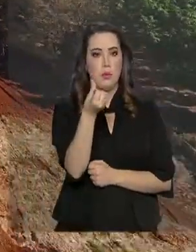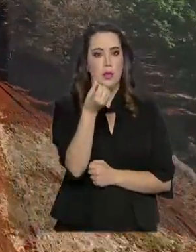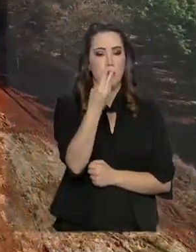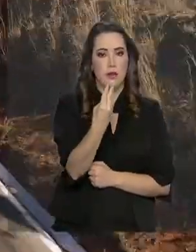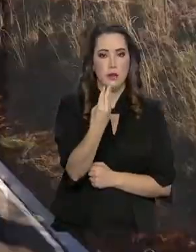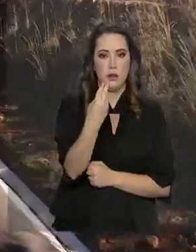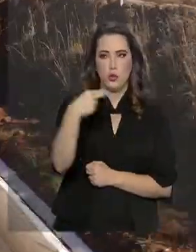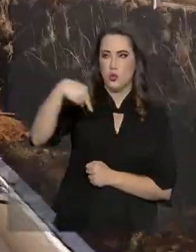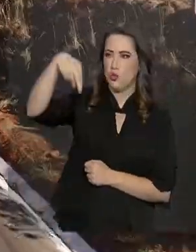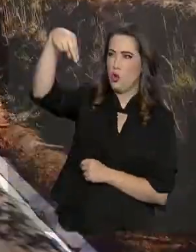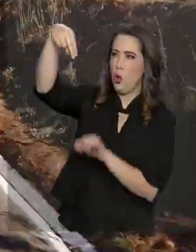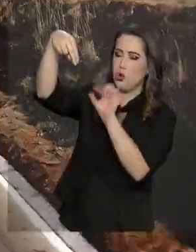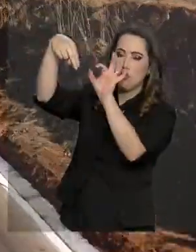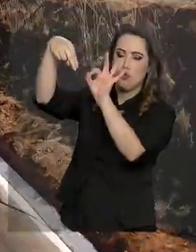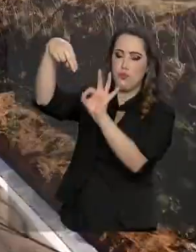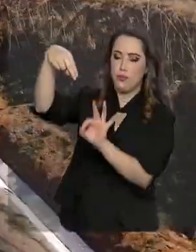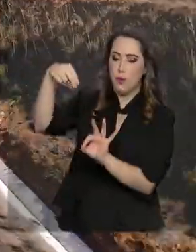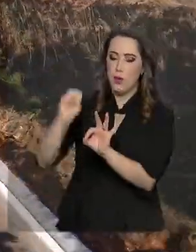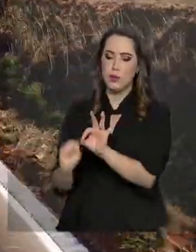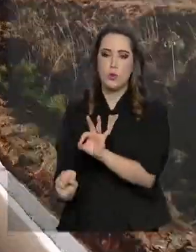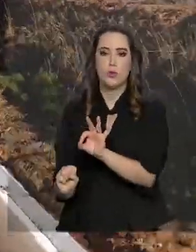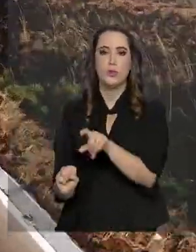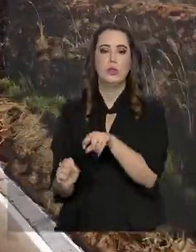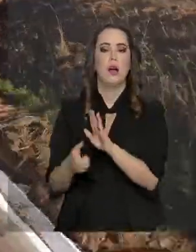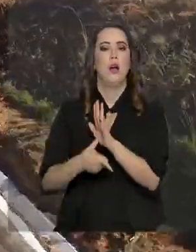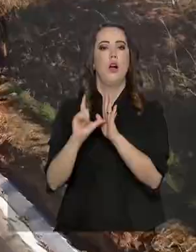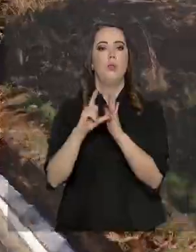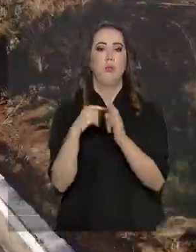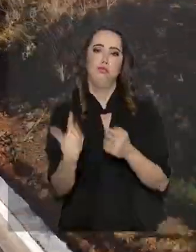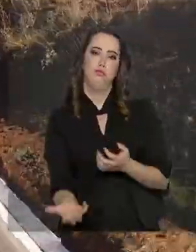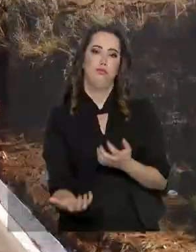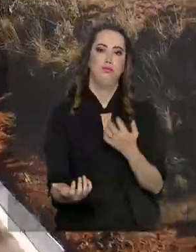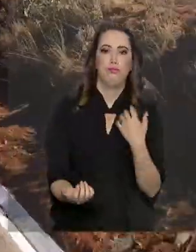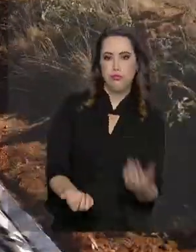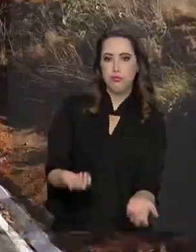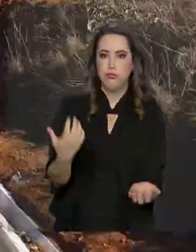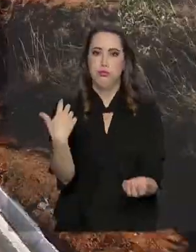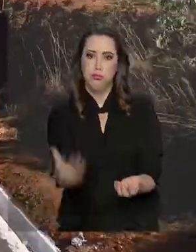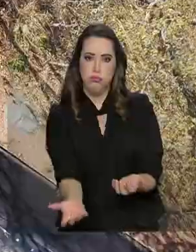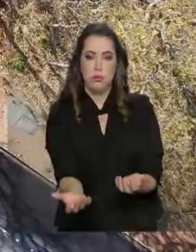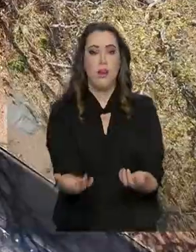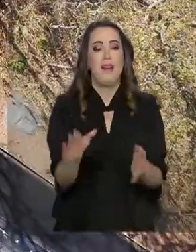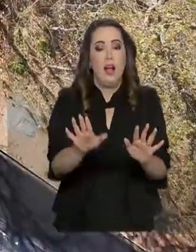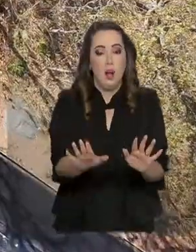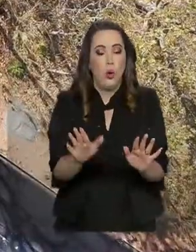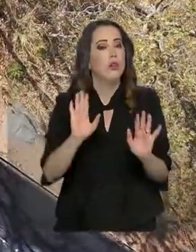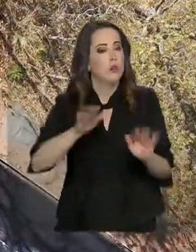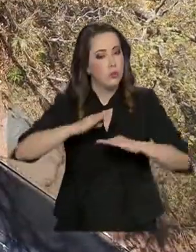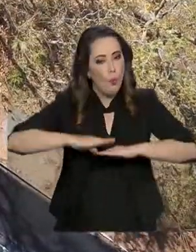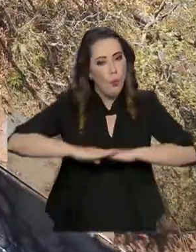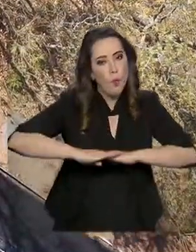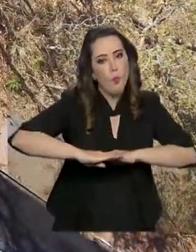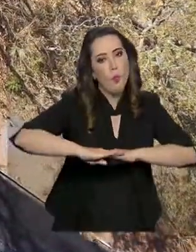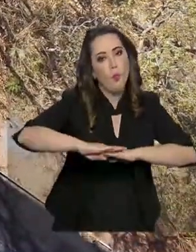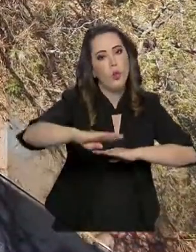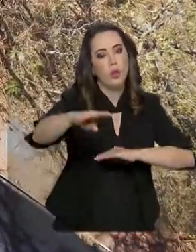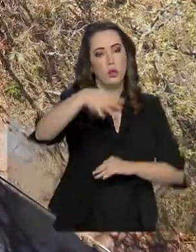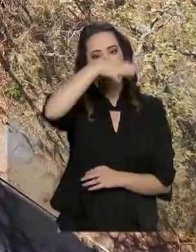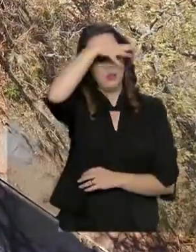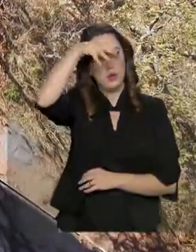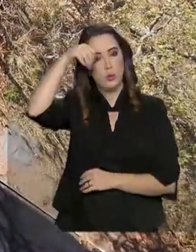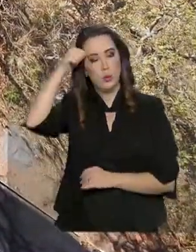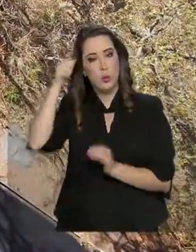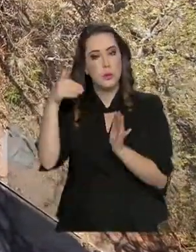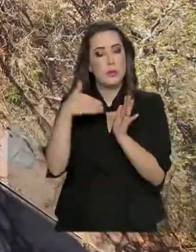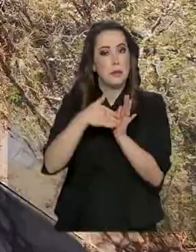sul do país. Após décadas de atoleiros, o governo federal concluiu a pavimentação do trecho entre Mato Grosso e Pará.